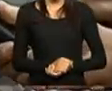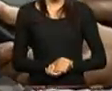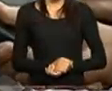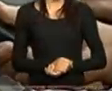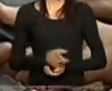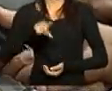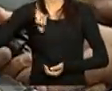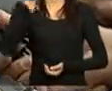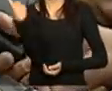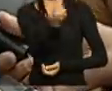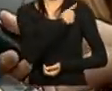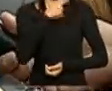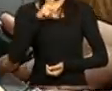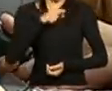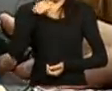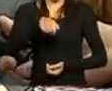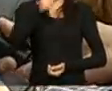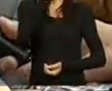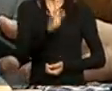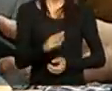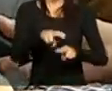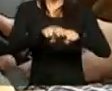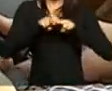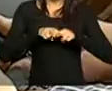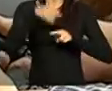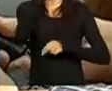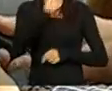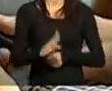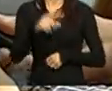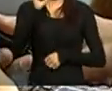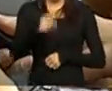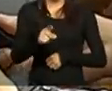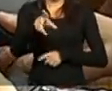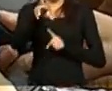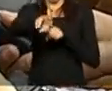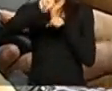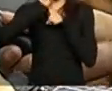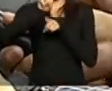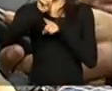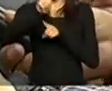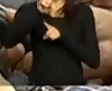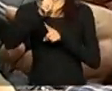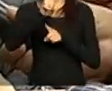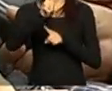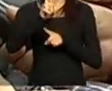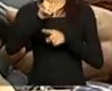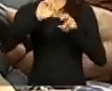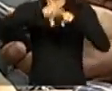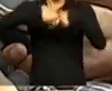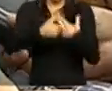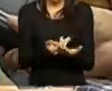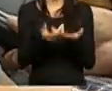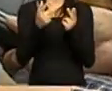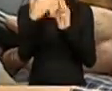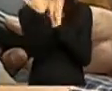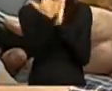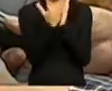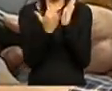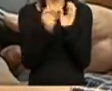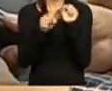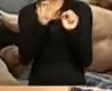nós temos no Brasil é por isso que hoje o Brasil é considerado um país referência em termos do seu programa nacional de vacinação